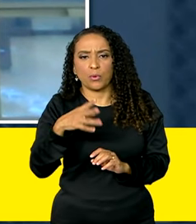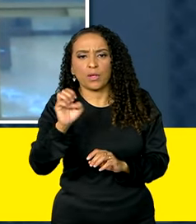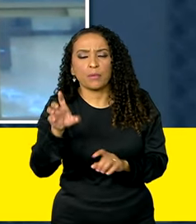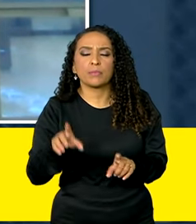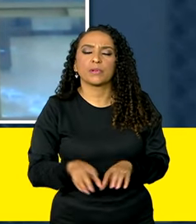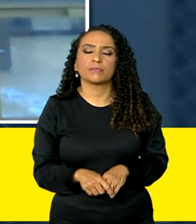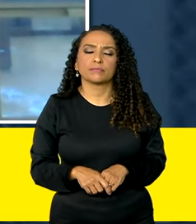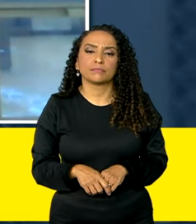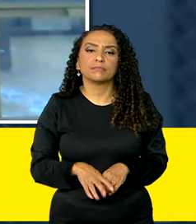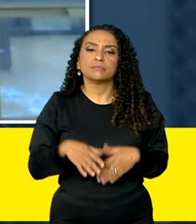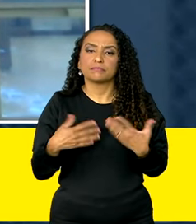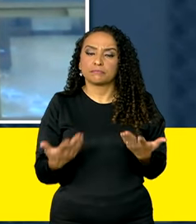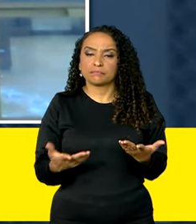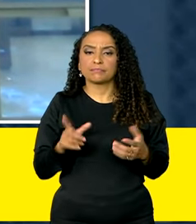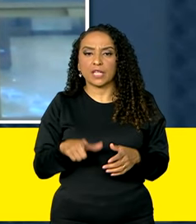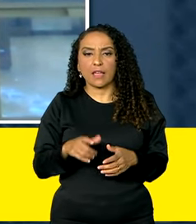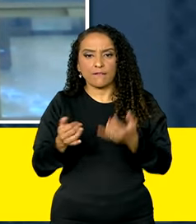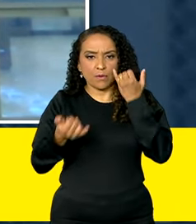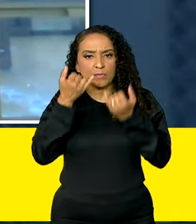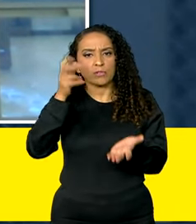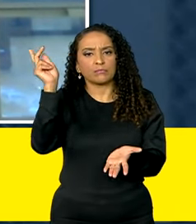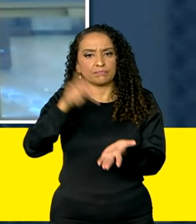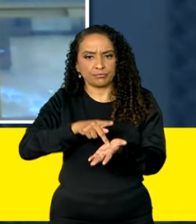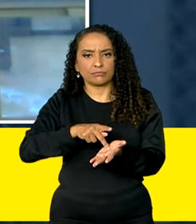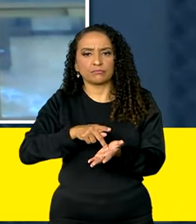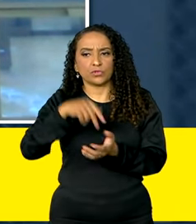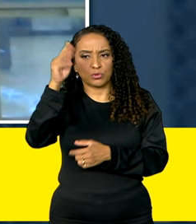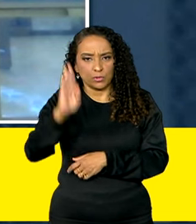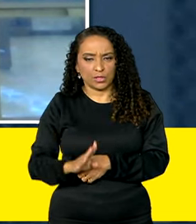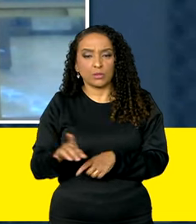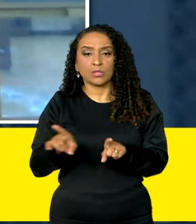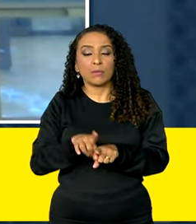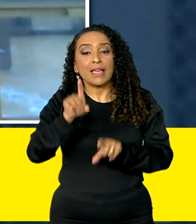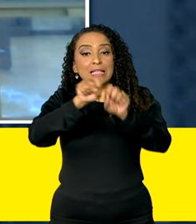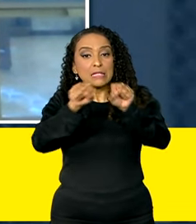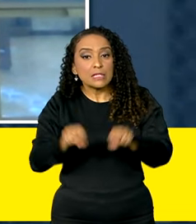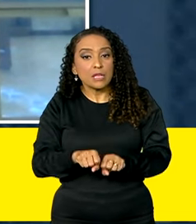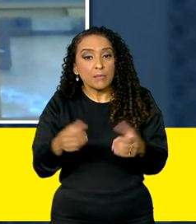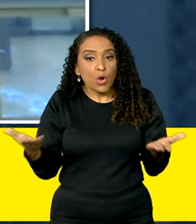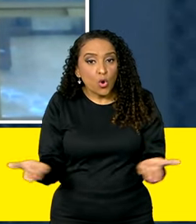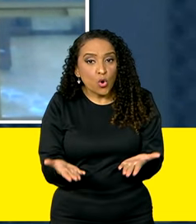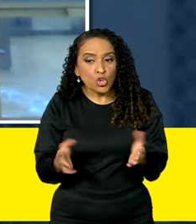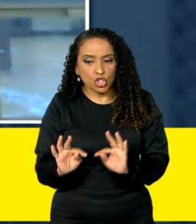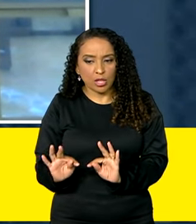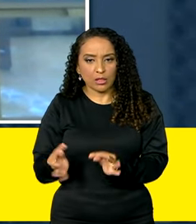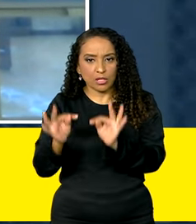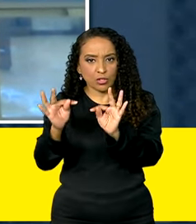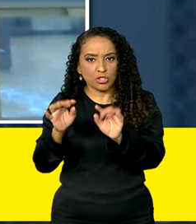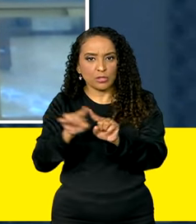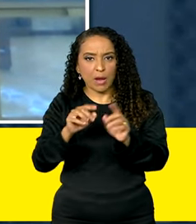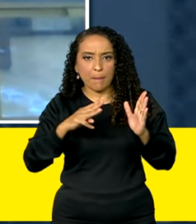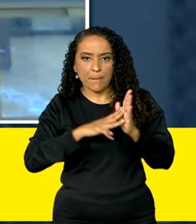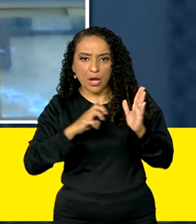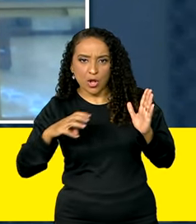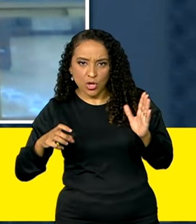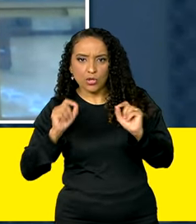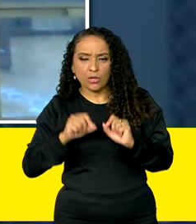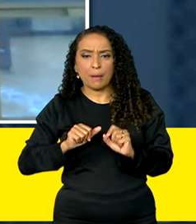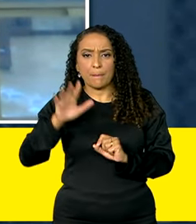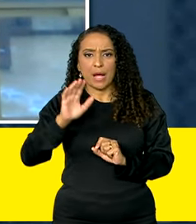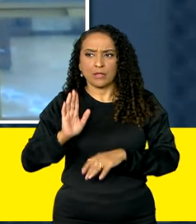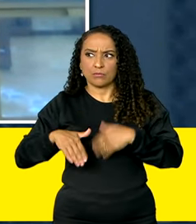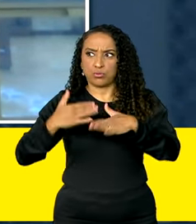programa. Então, é o dado oficial brasileiro e é o sistema hoje, a tecnologia e a metodologia